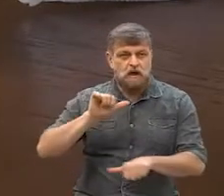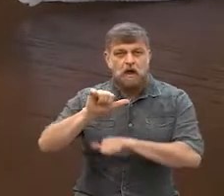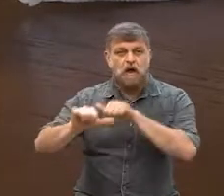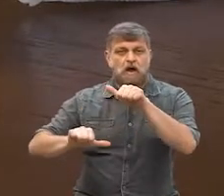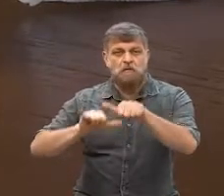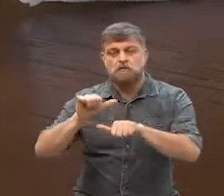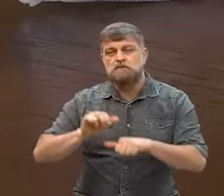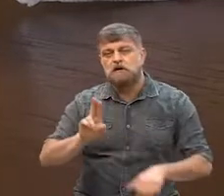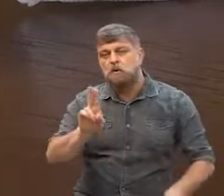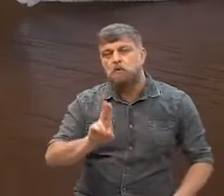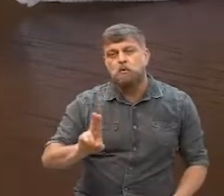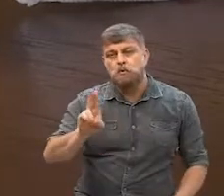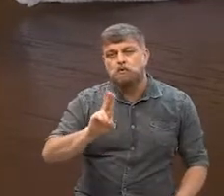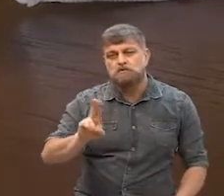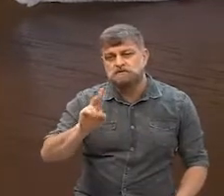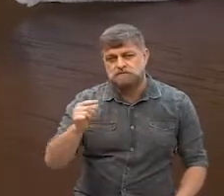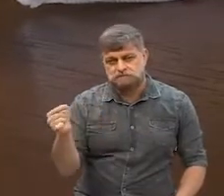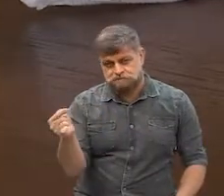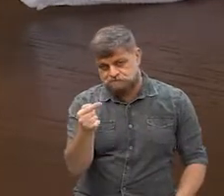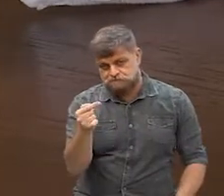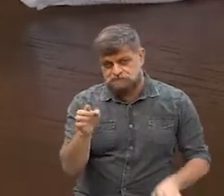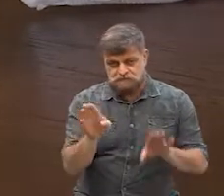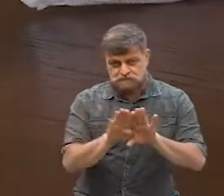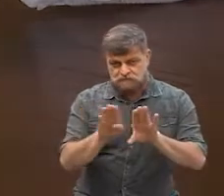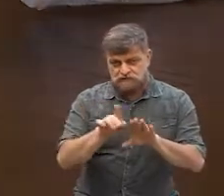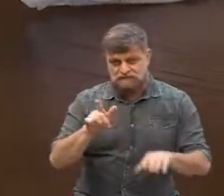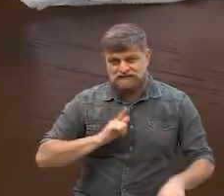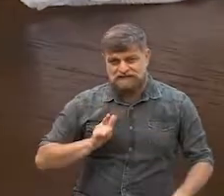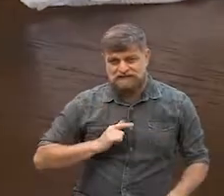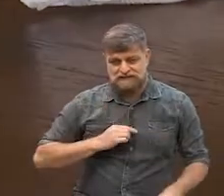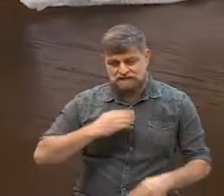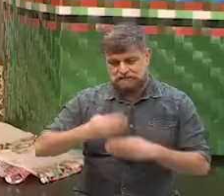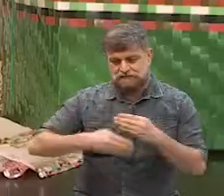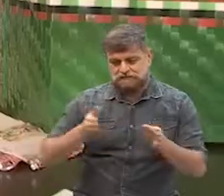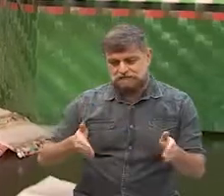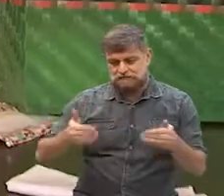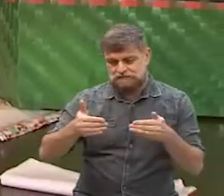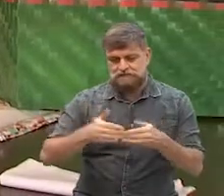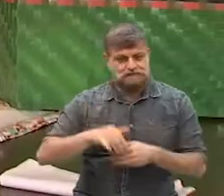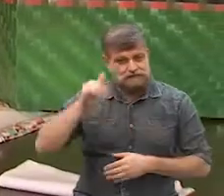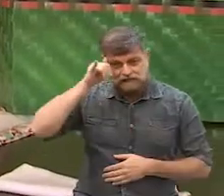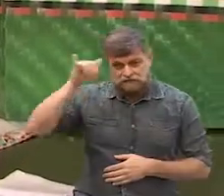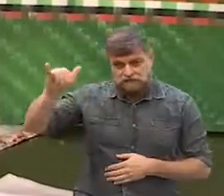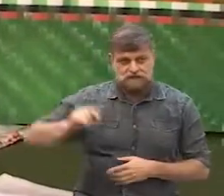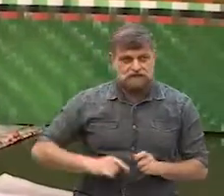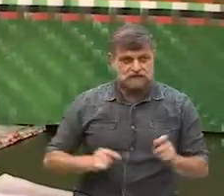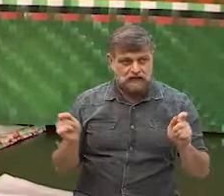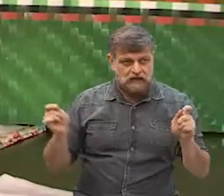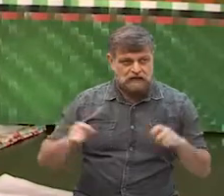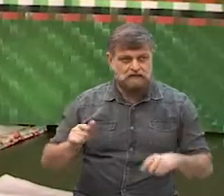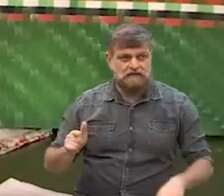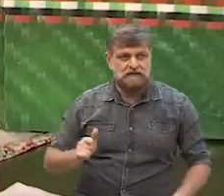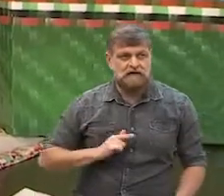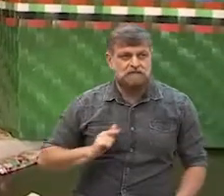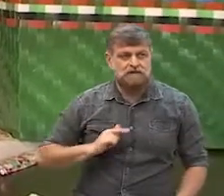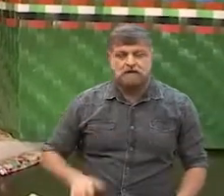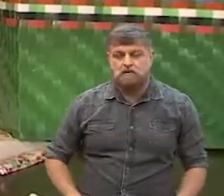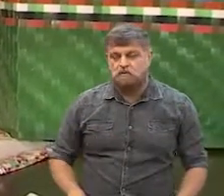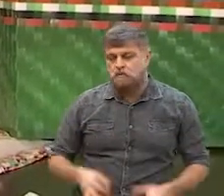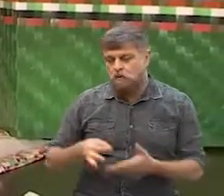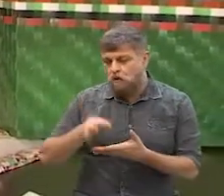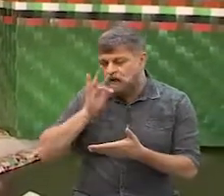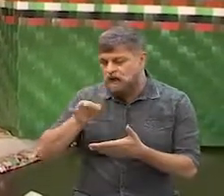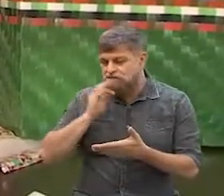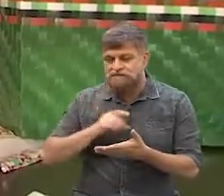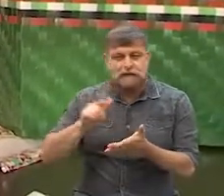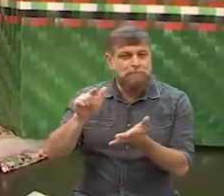de consumir, evitando o uso de embalagens. Hoje você tem condição de fazer o seu café sem papel.